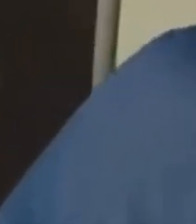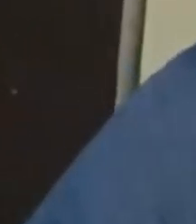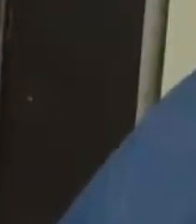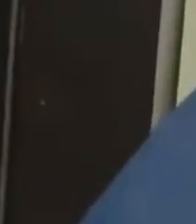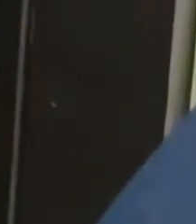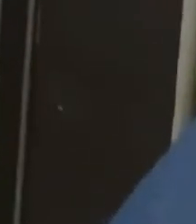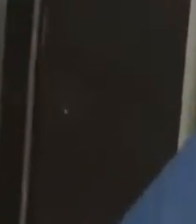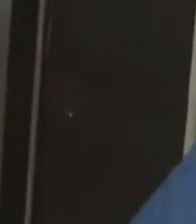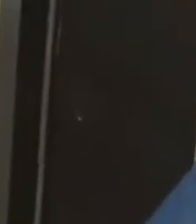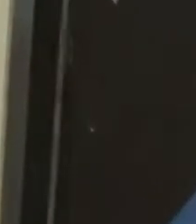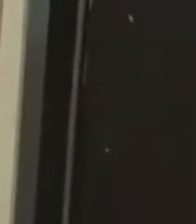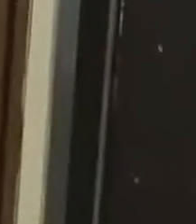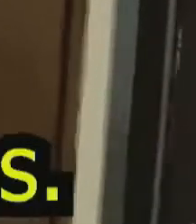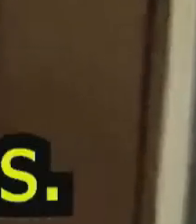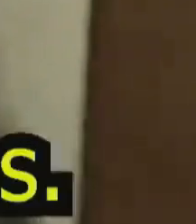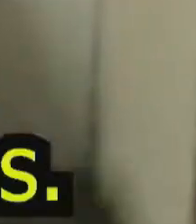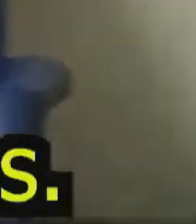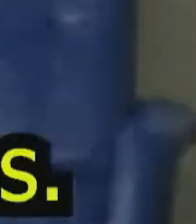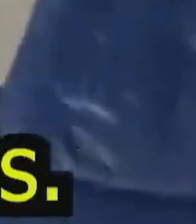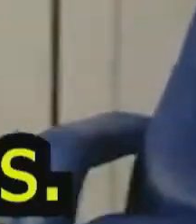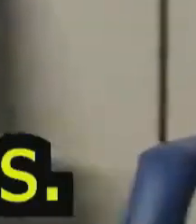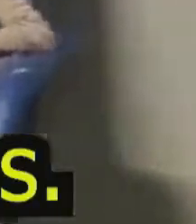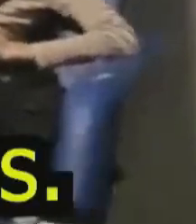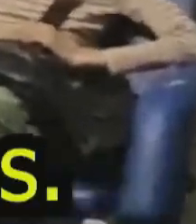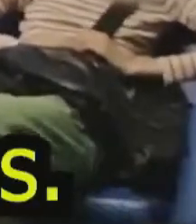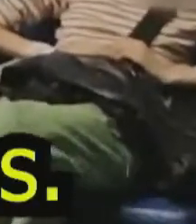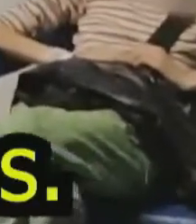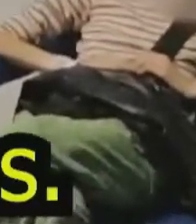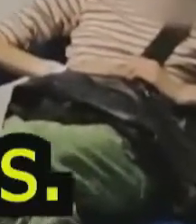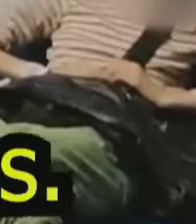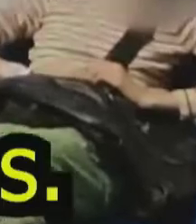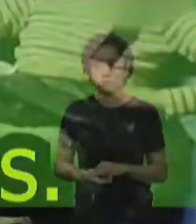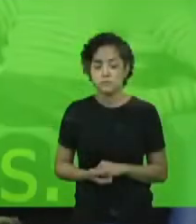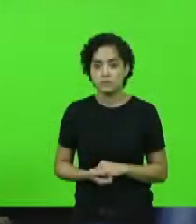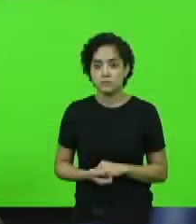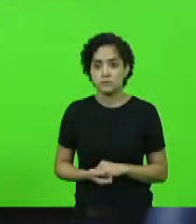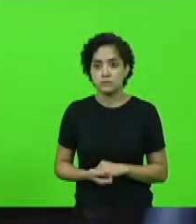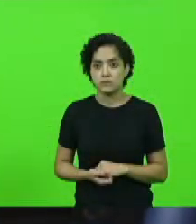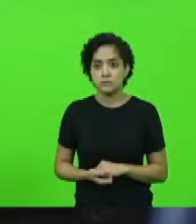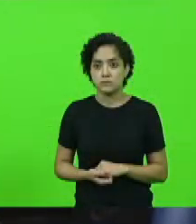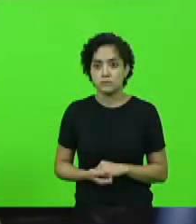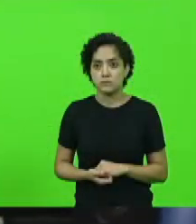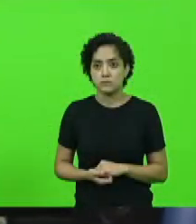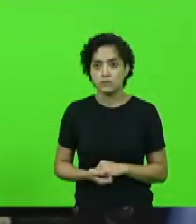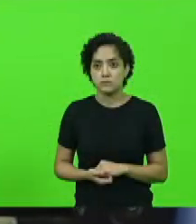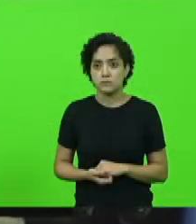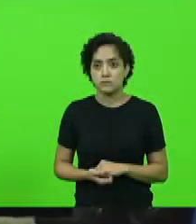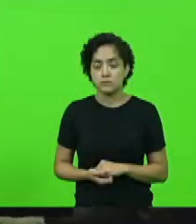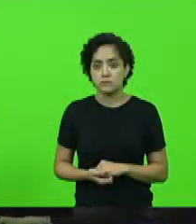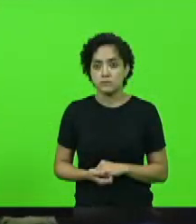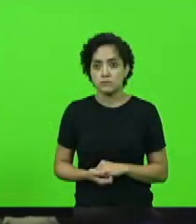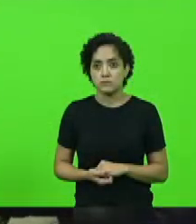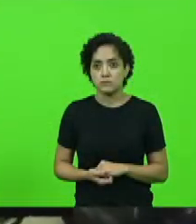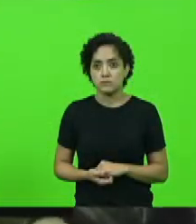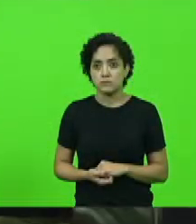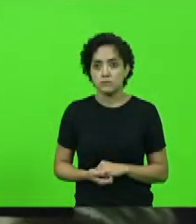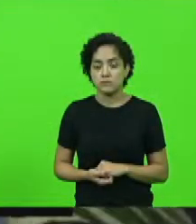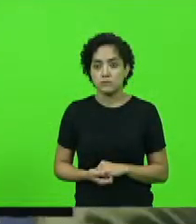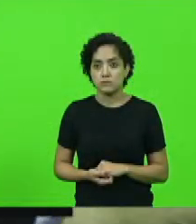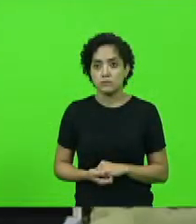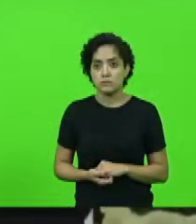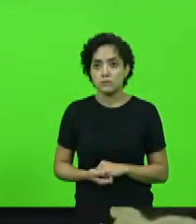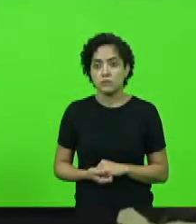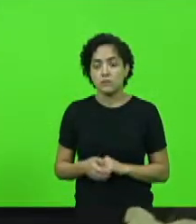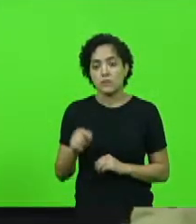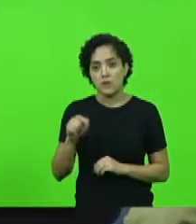Olha o chão, as paredes. Há dois dias nessa cadeira. Isso aí não é na Namíbia, não, tá? É